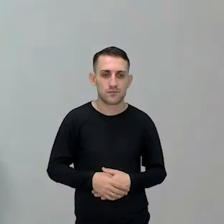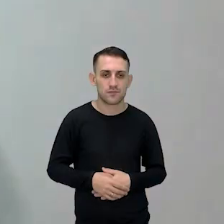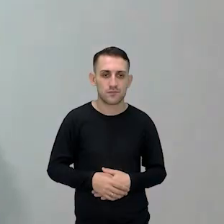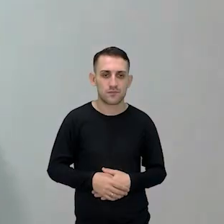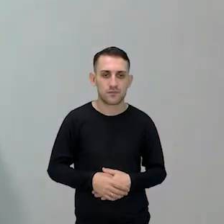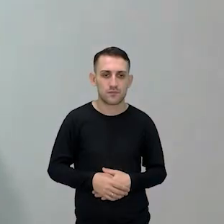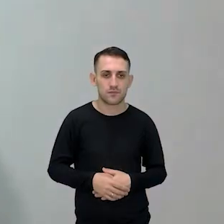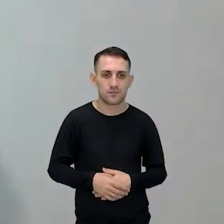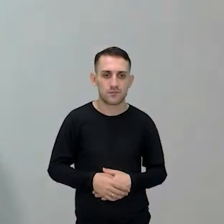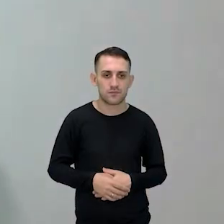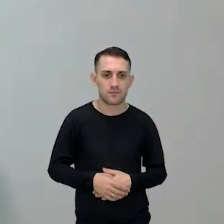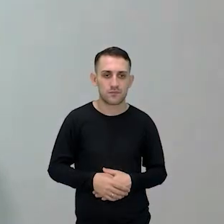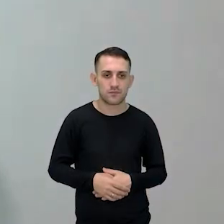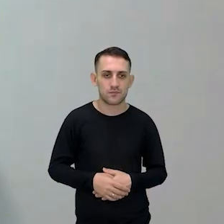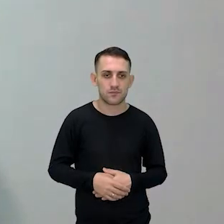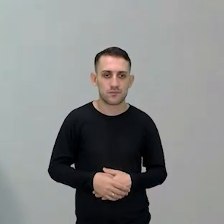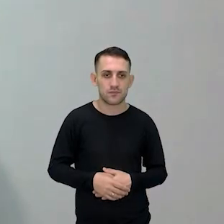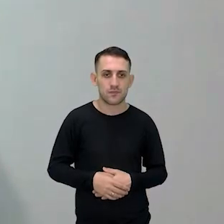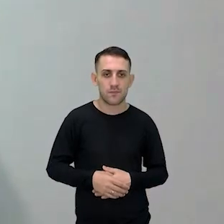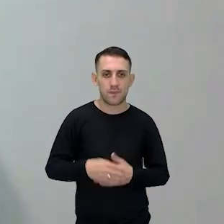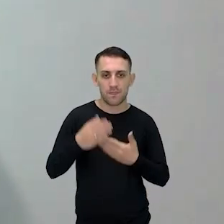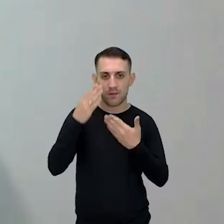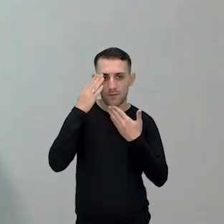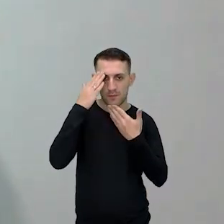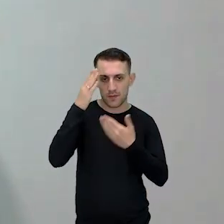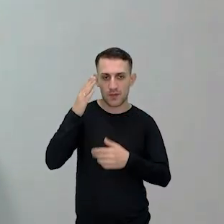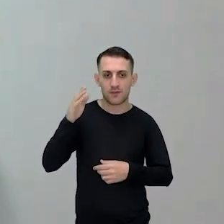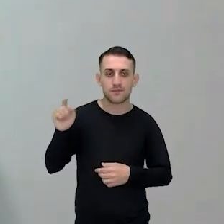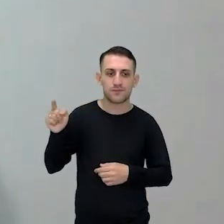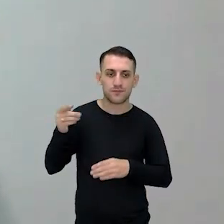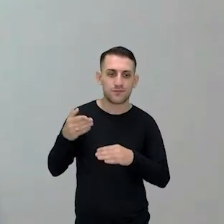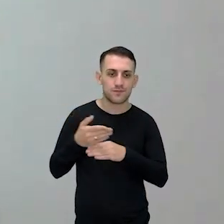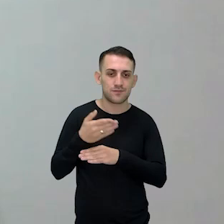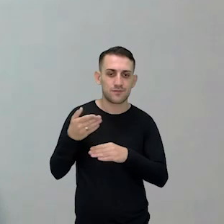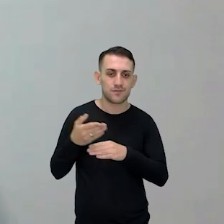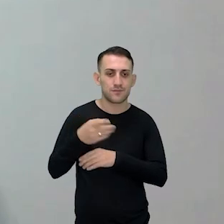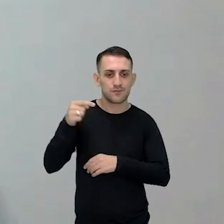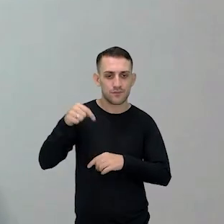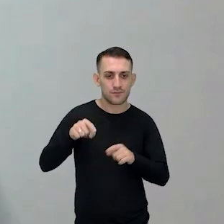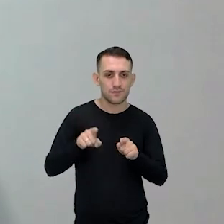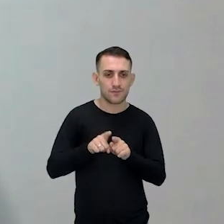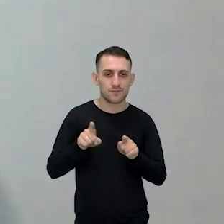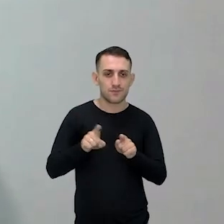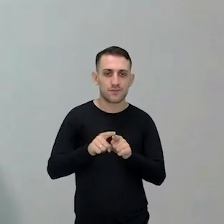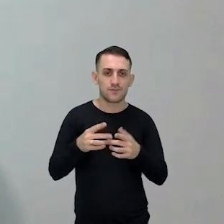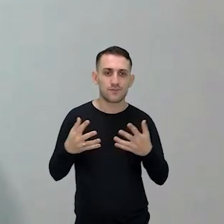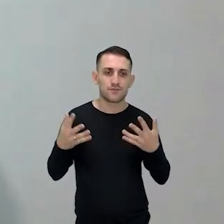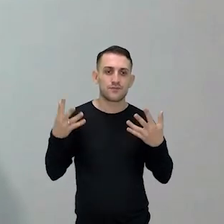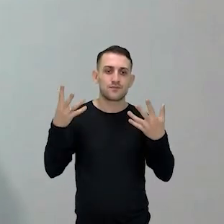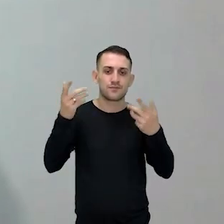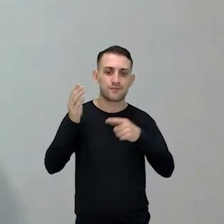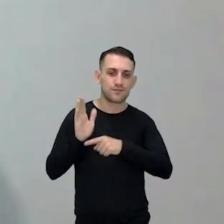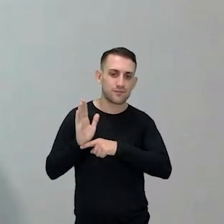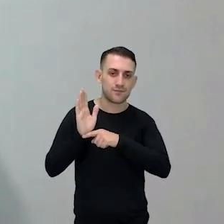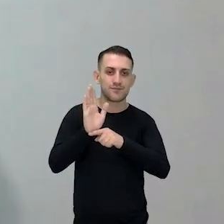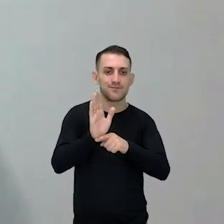Beleza, João. Muito obrigado aí pela sua contribuição, aliás, né, excelentes